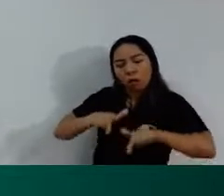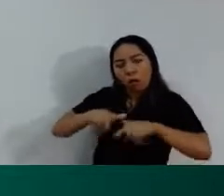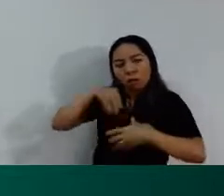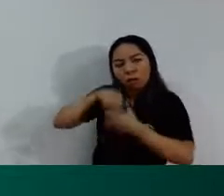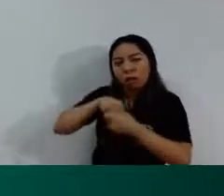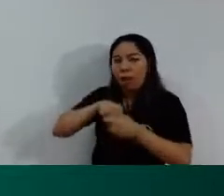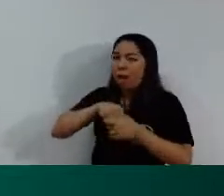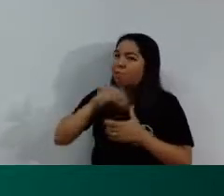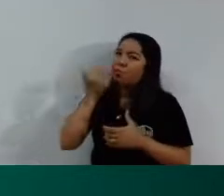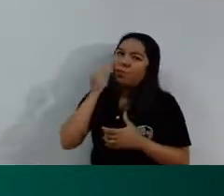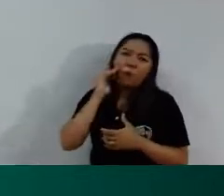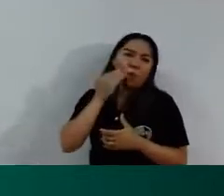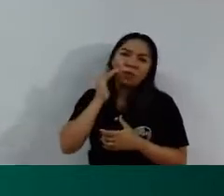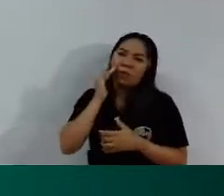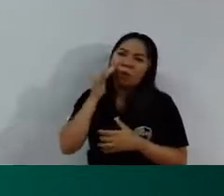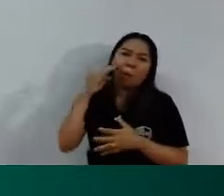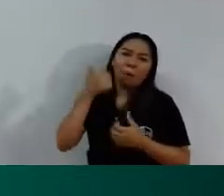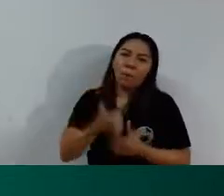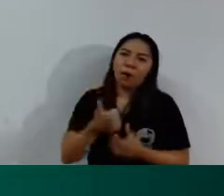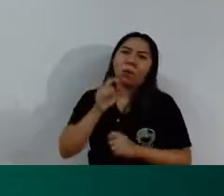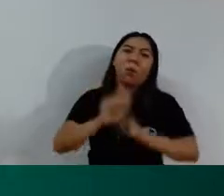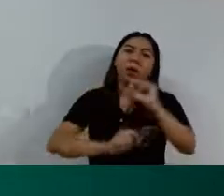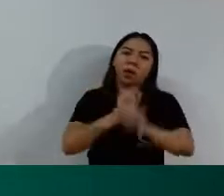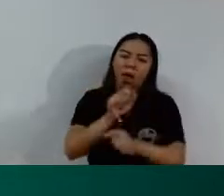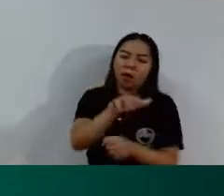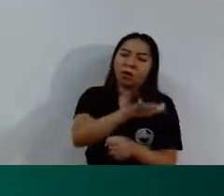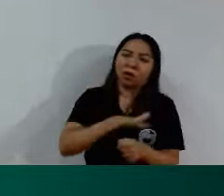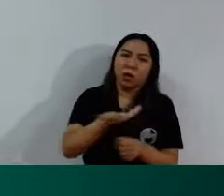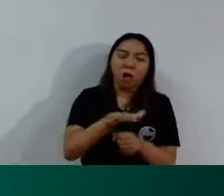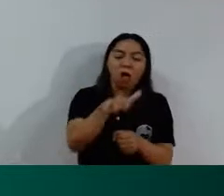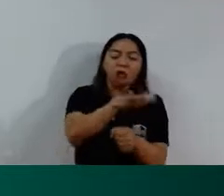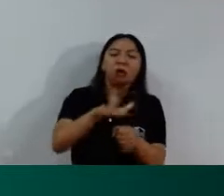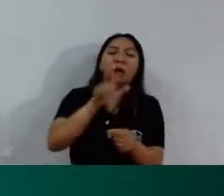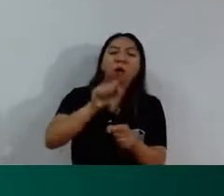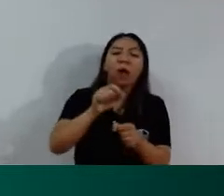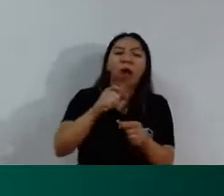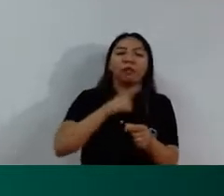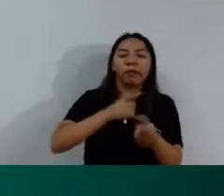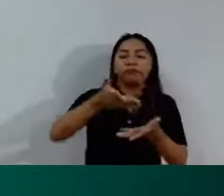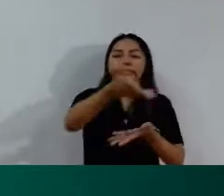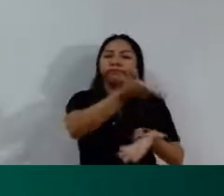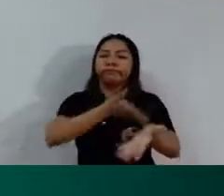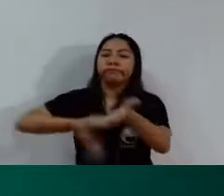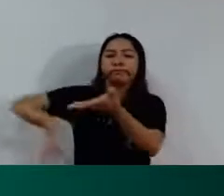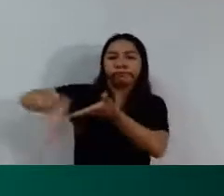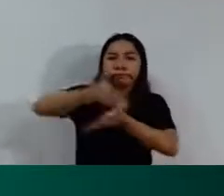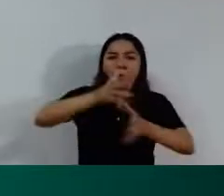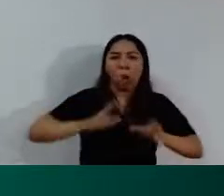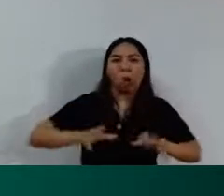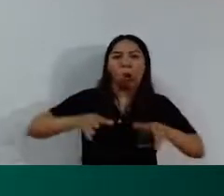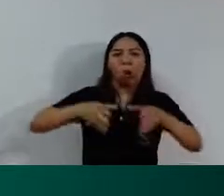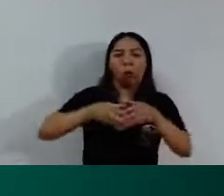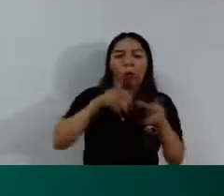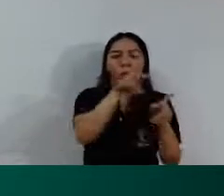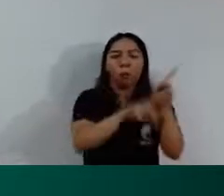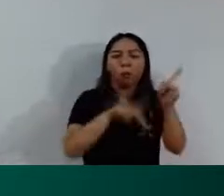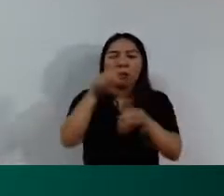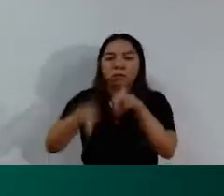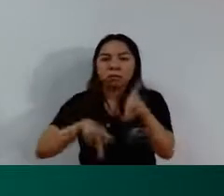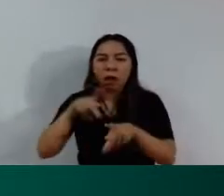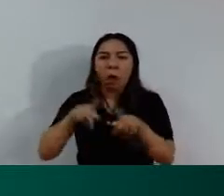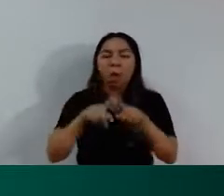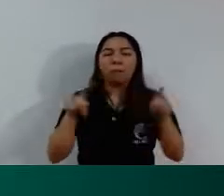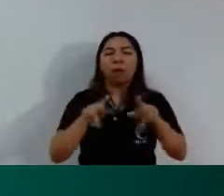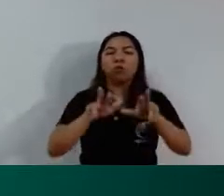extenção tá extensão ela se articula com as comunidades para além dos muros institucionais mas